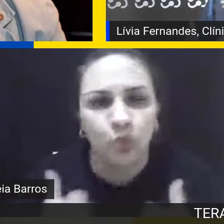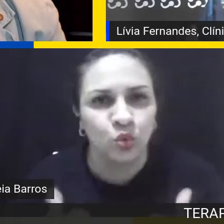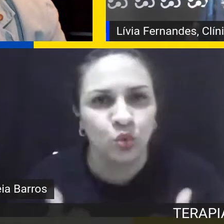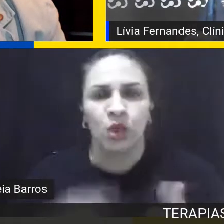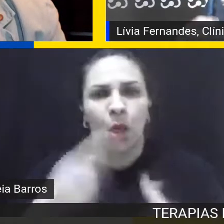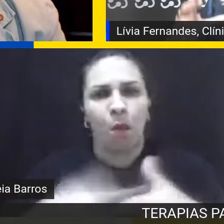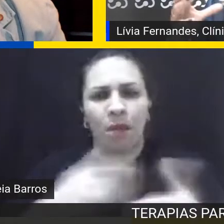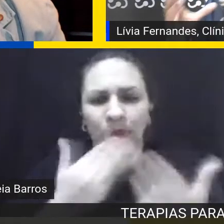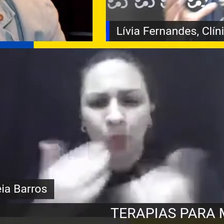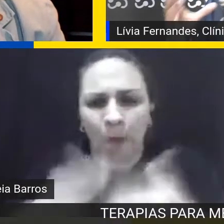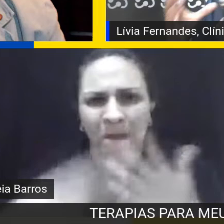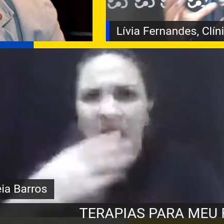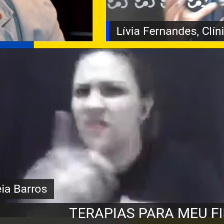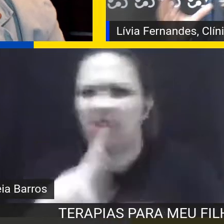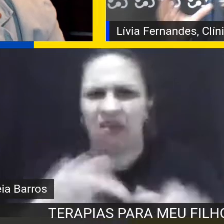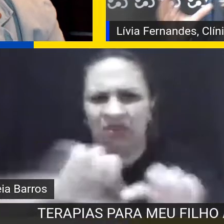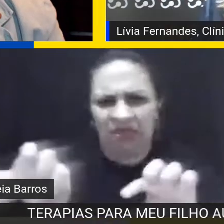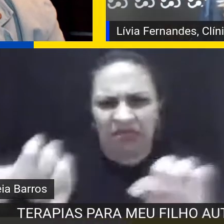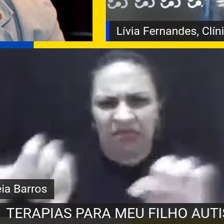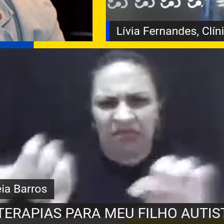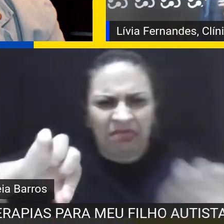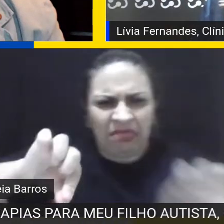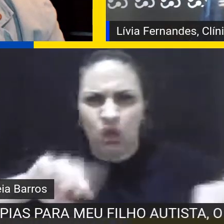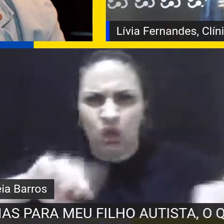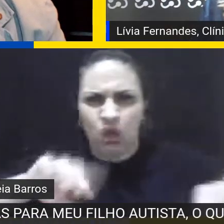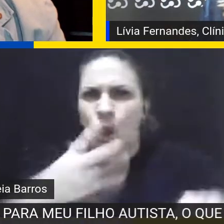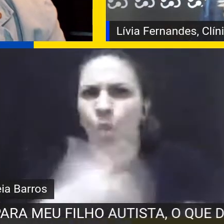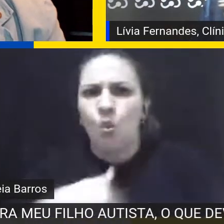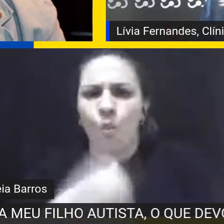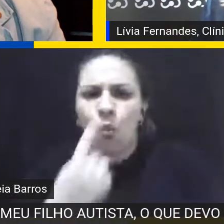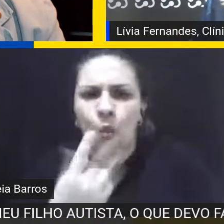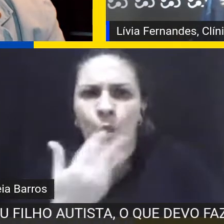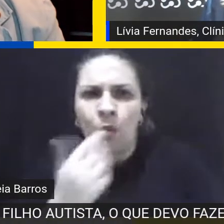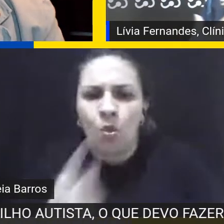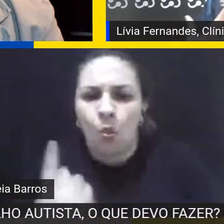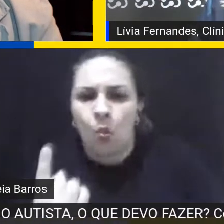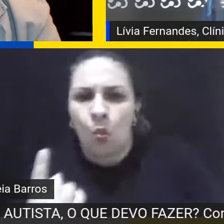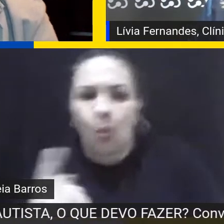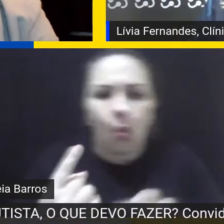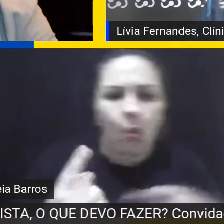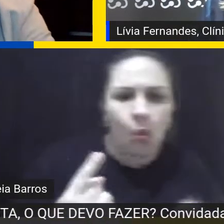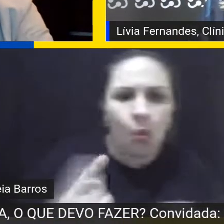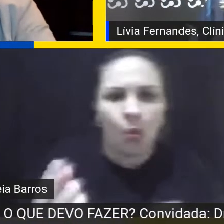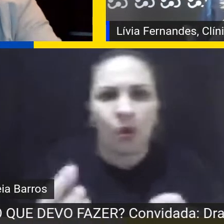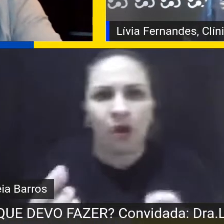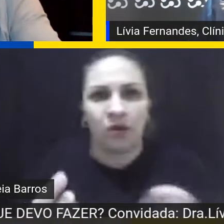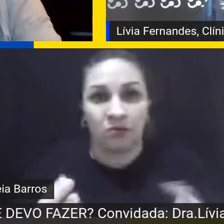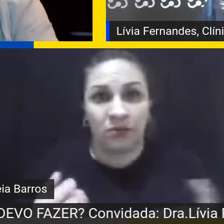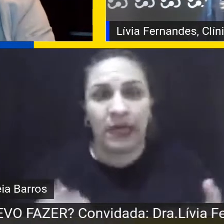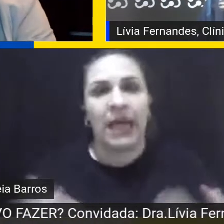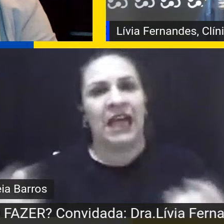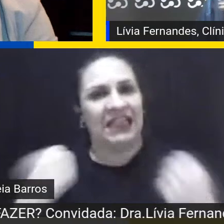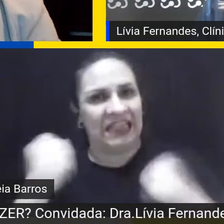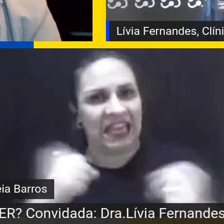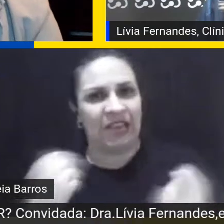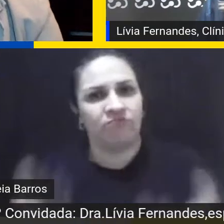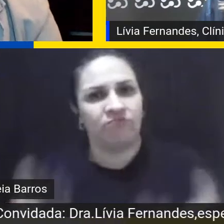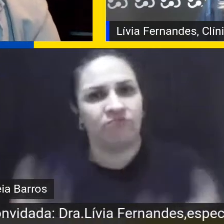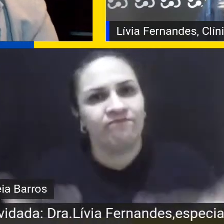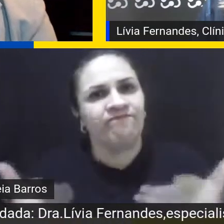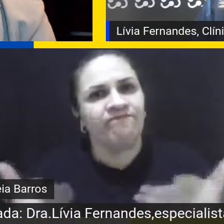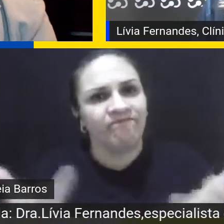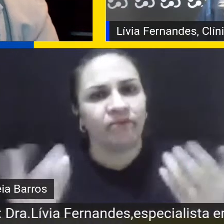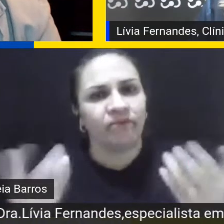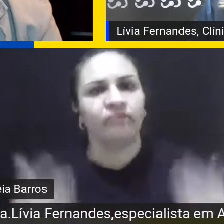o terapeuta ocupacional junto com a nutricionista, onde o terapeuta ocupacional desensibiliza a criança,